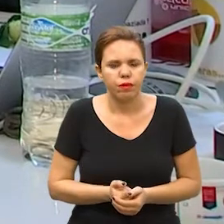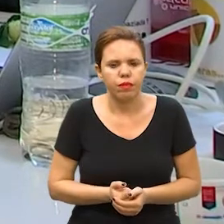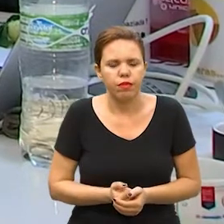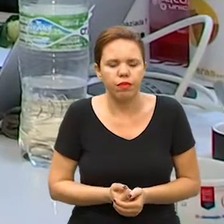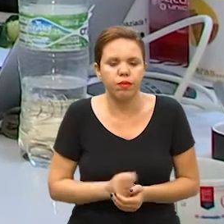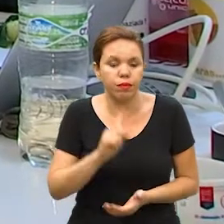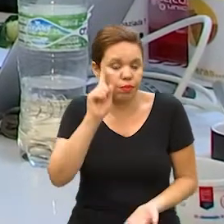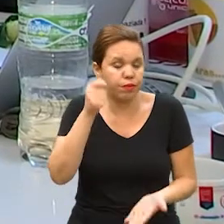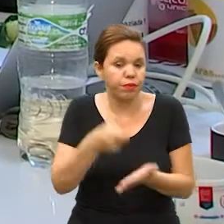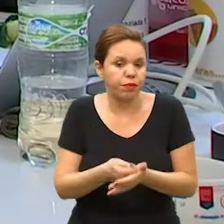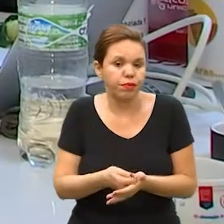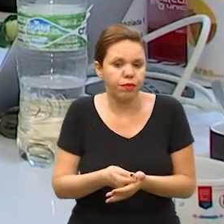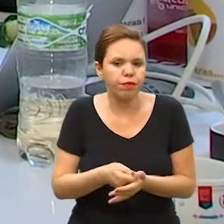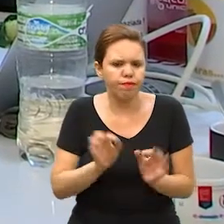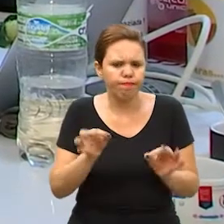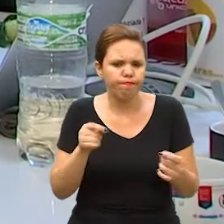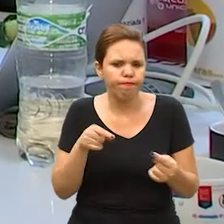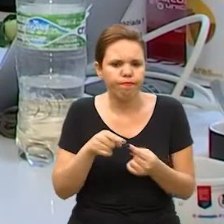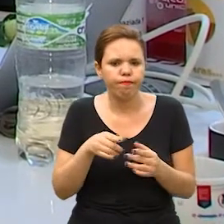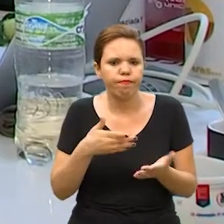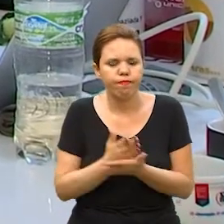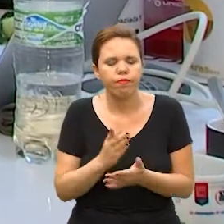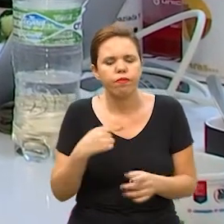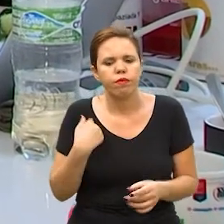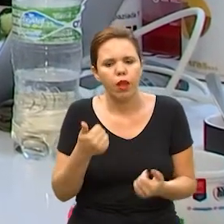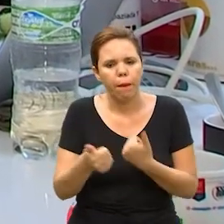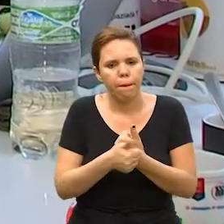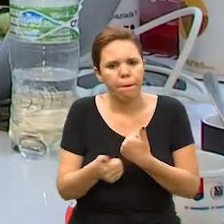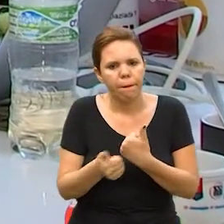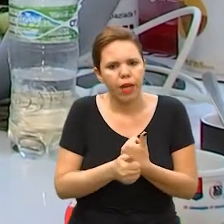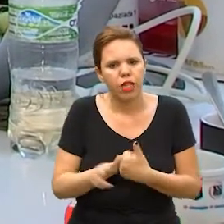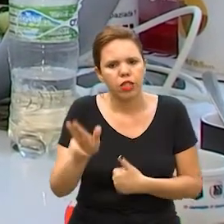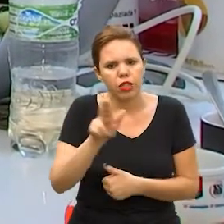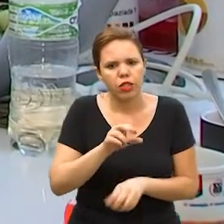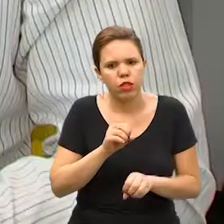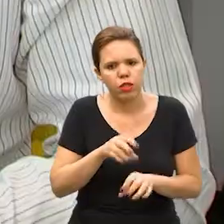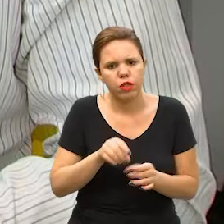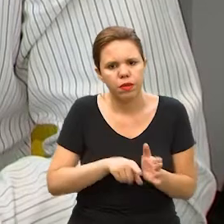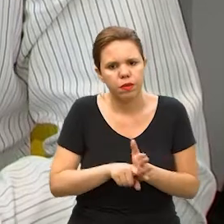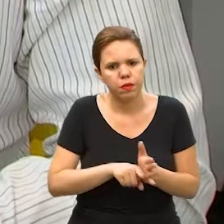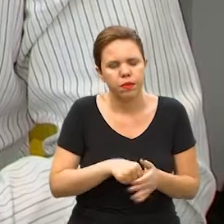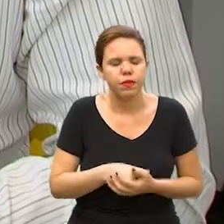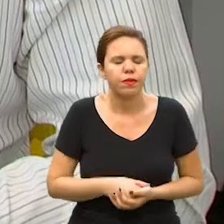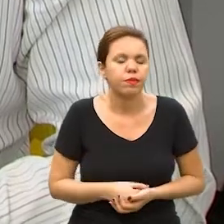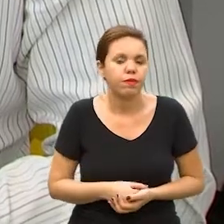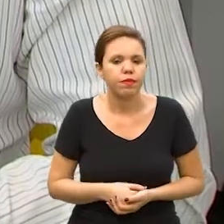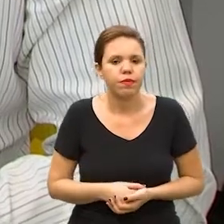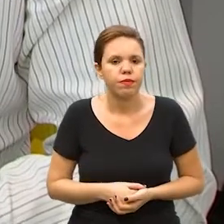uma decisão acertada estar próximo de uma instituição de ensino e pesquisa, né?